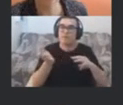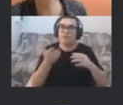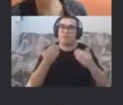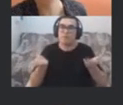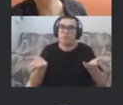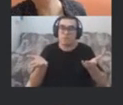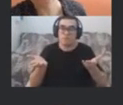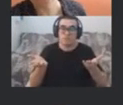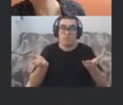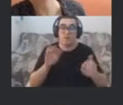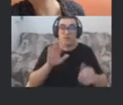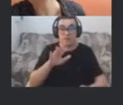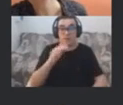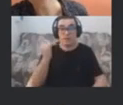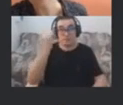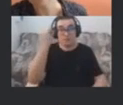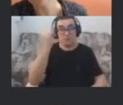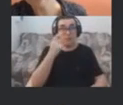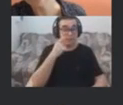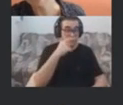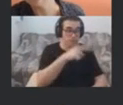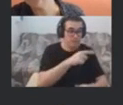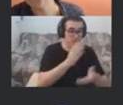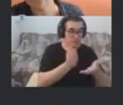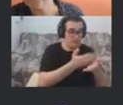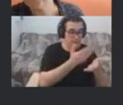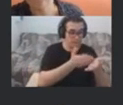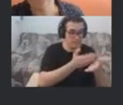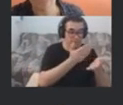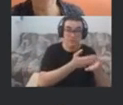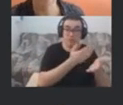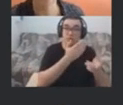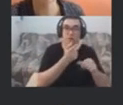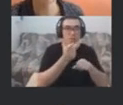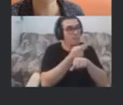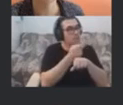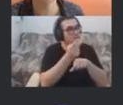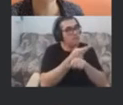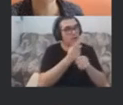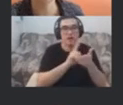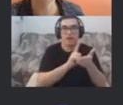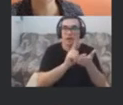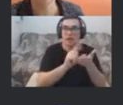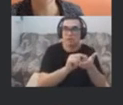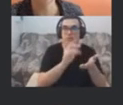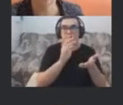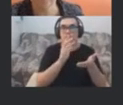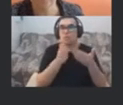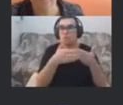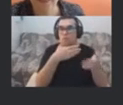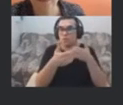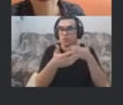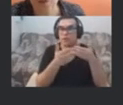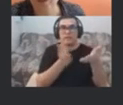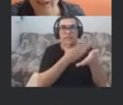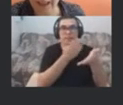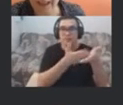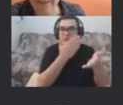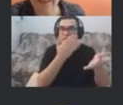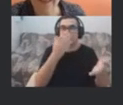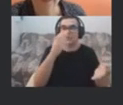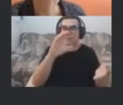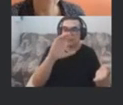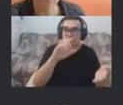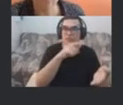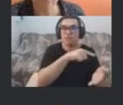é importante recorrer à literatura e procurar artigos em revistas científicas que já tenham algum dado sobre esse tipo